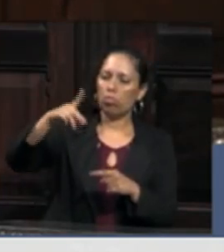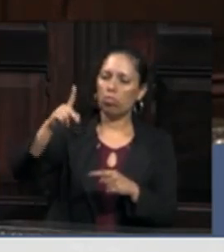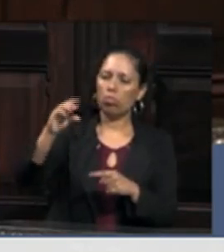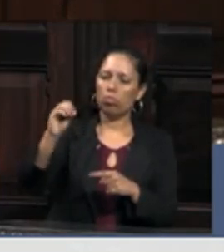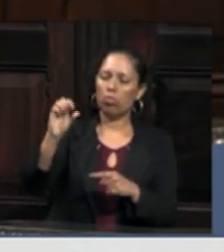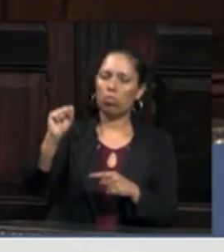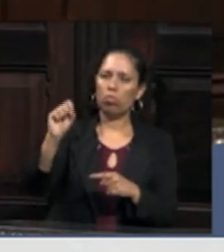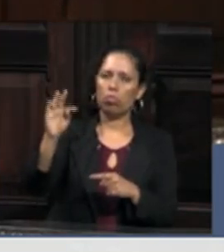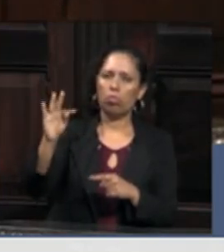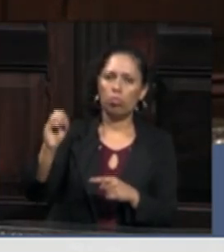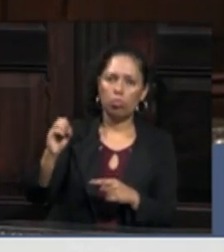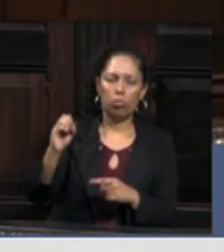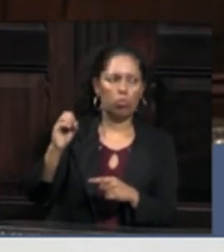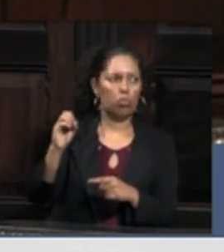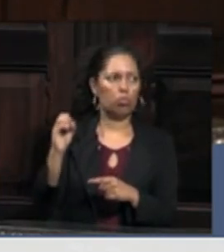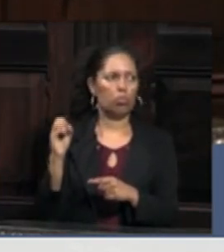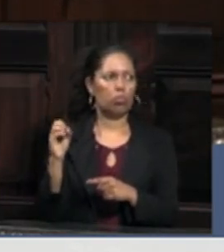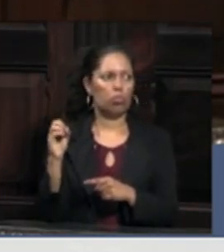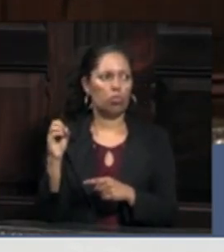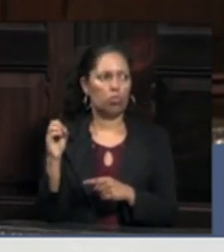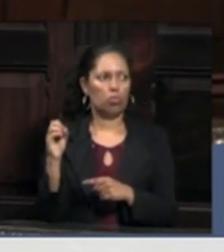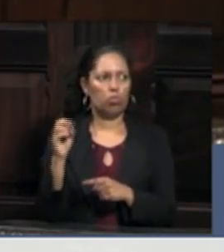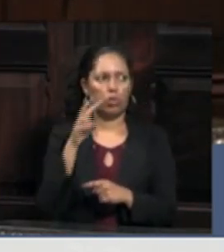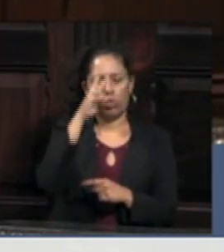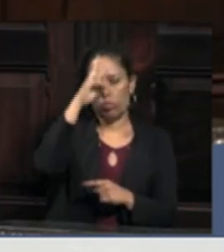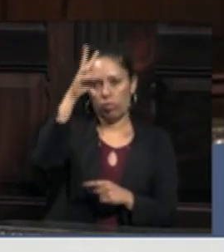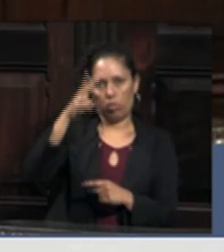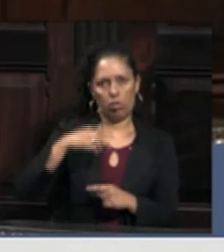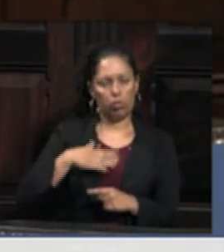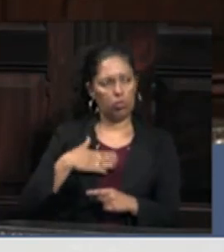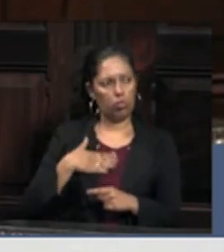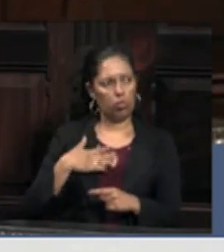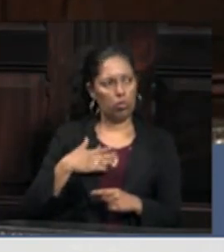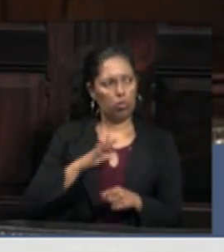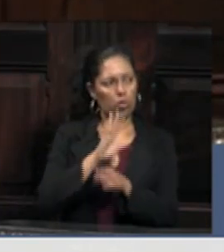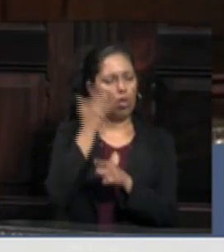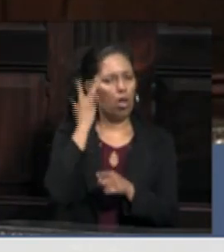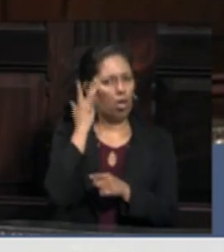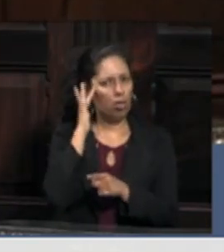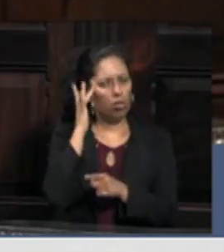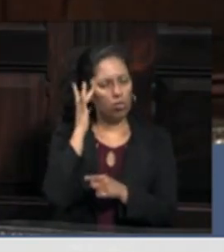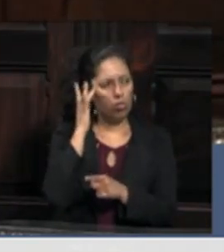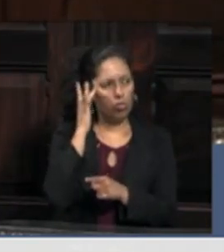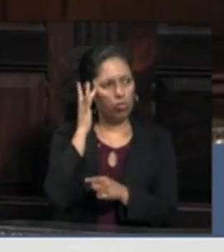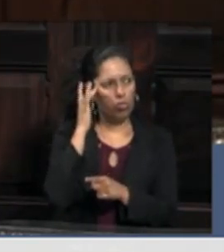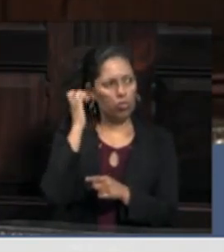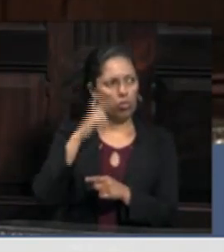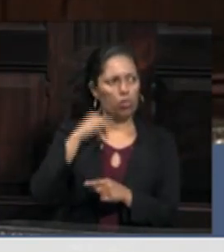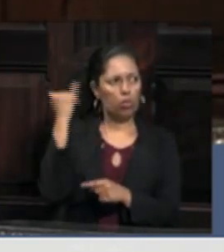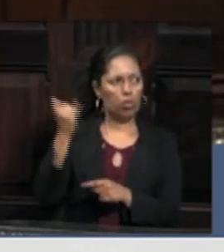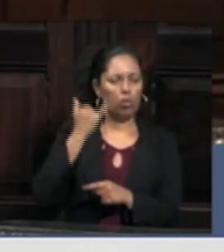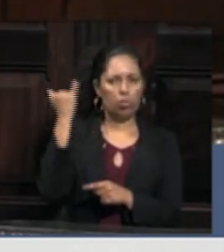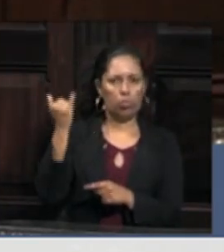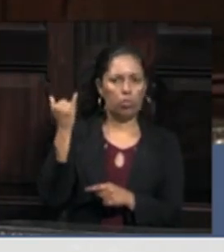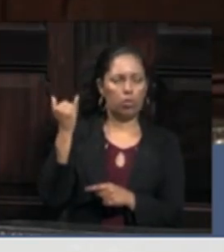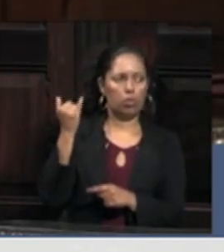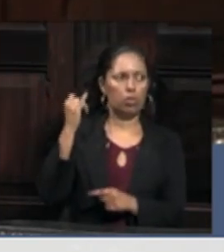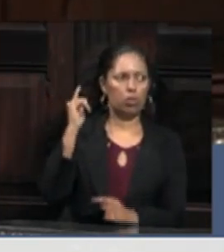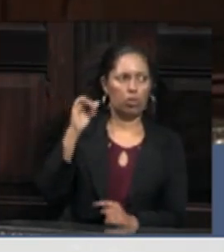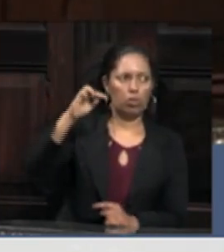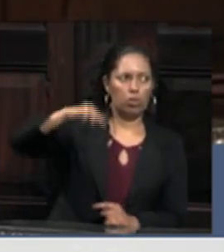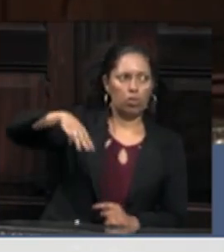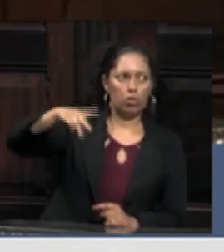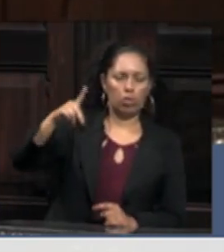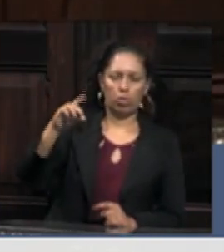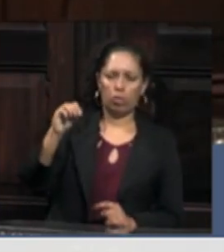consumo e produção. Eu defendo uma maior incidência de impostos sobre